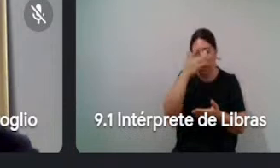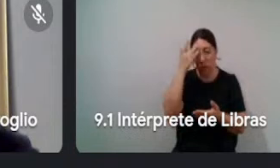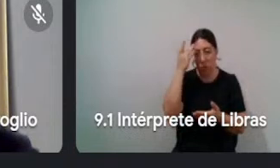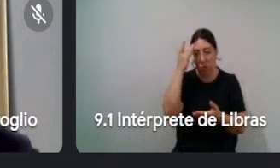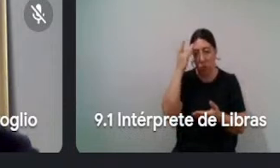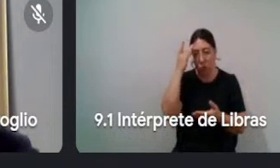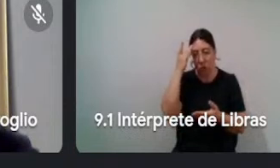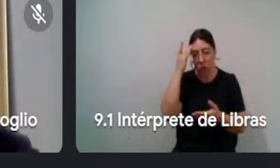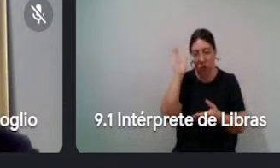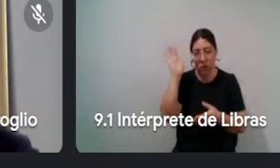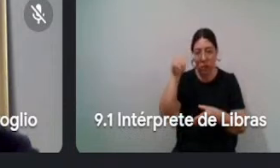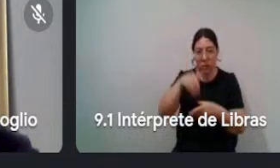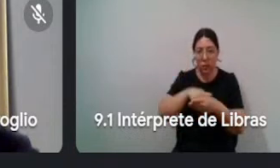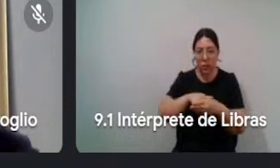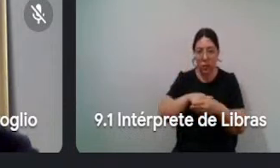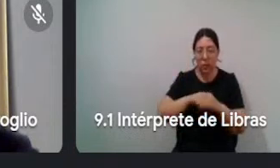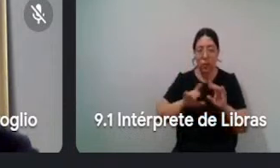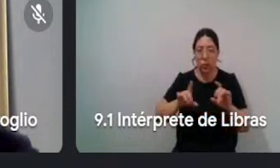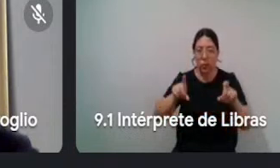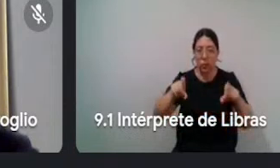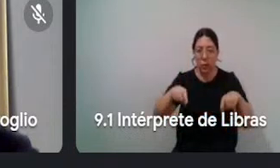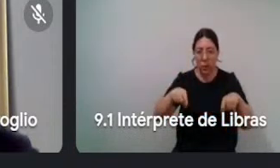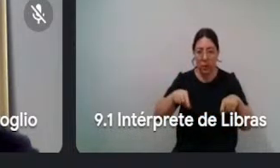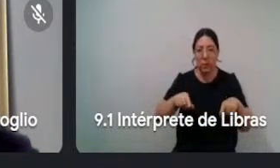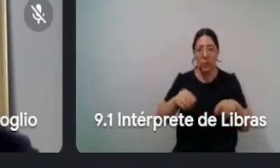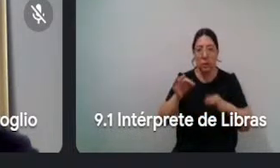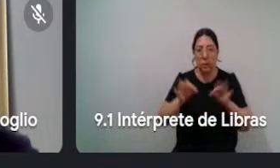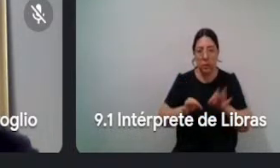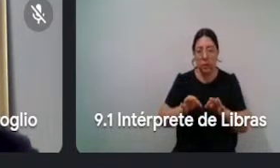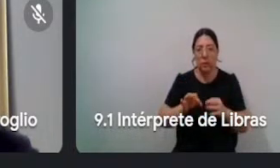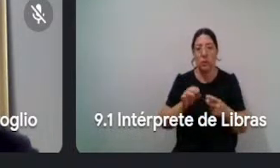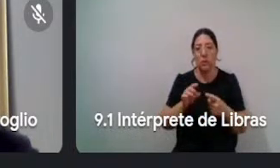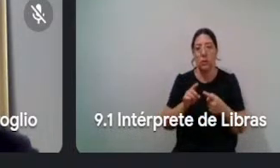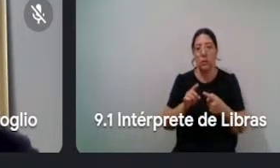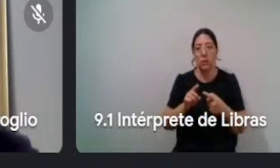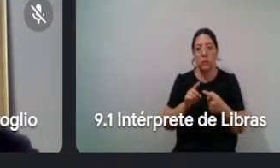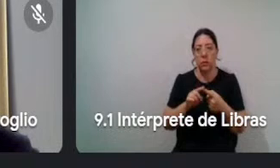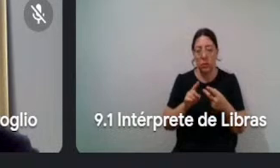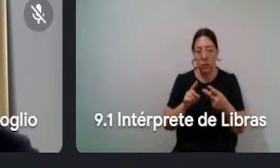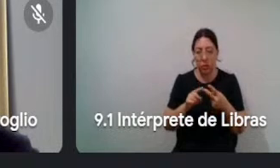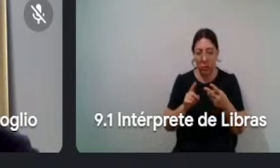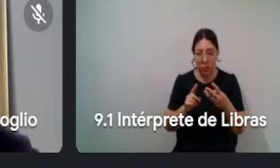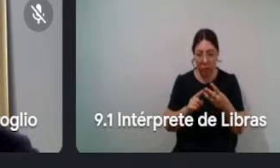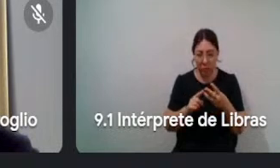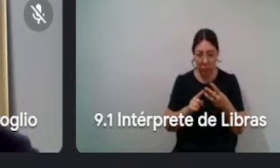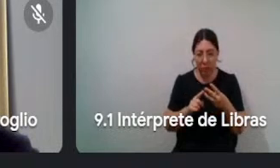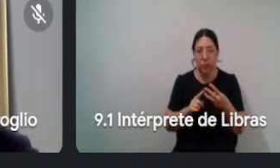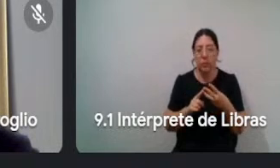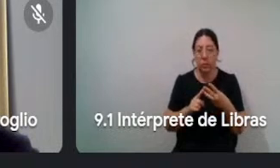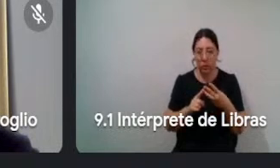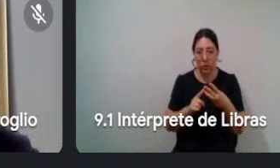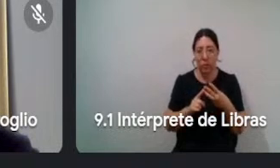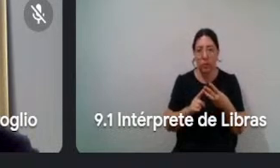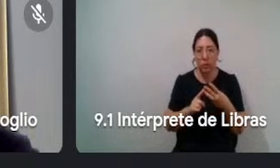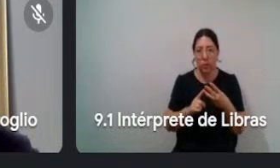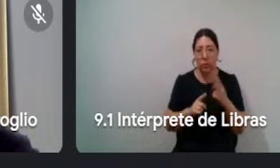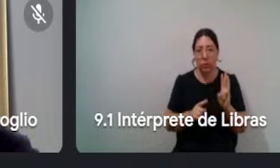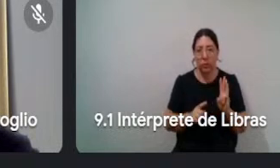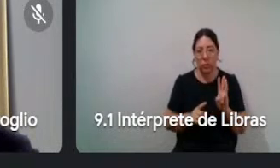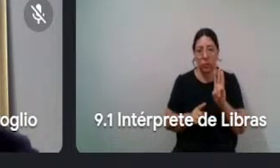magistrados, desembargadores Jaqueline, né, juíza de Sandra Barbosa Silva Lourenço e juiz Antônio Paim.